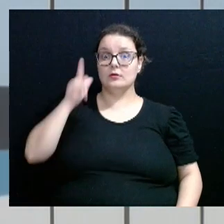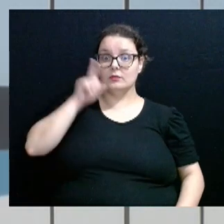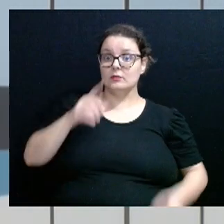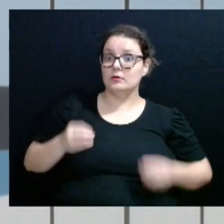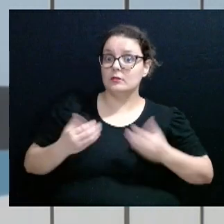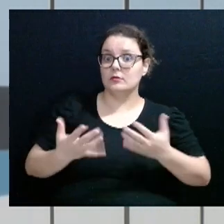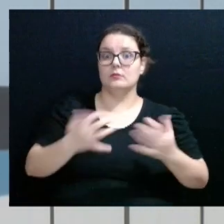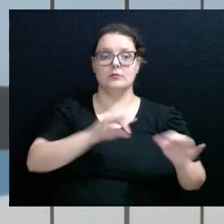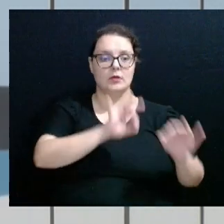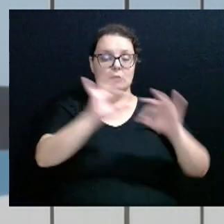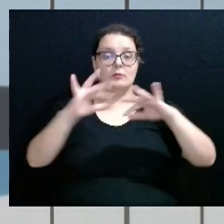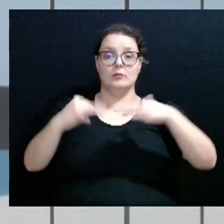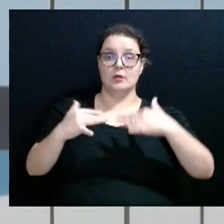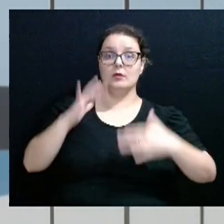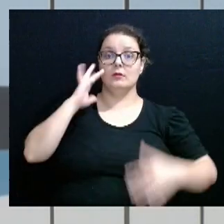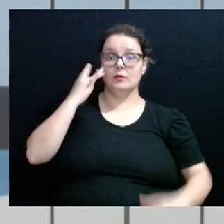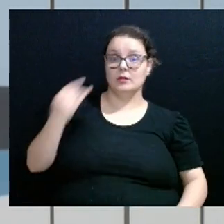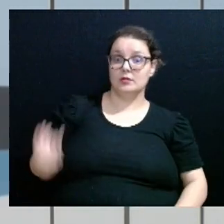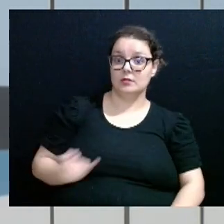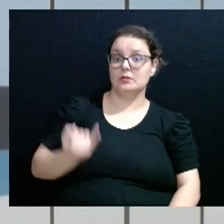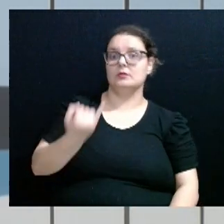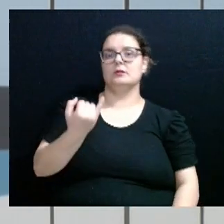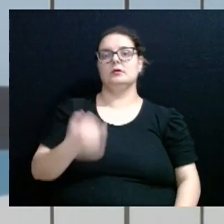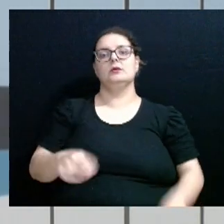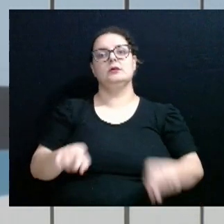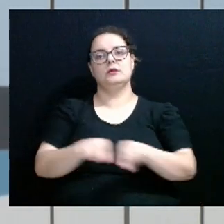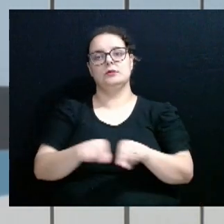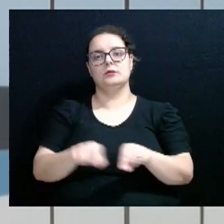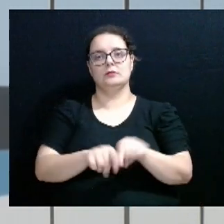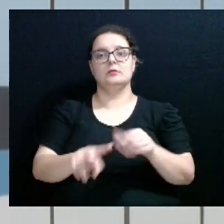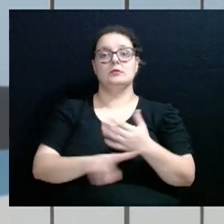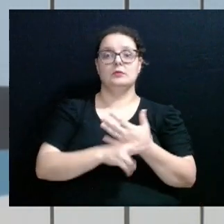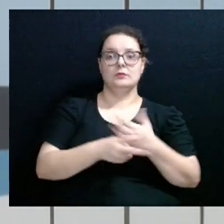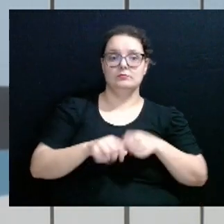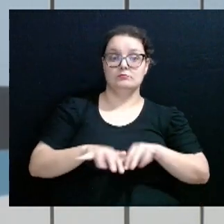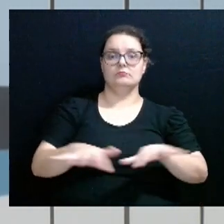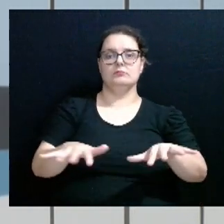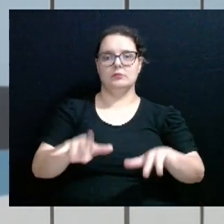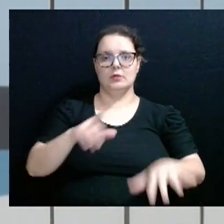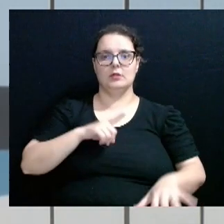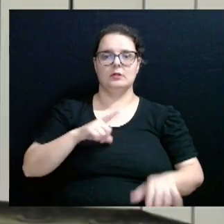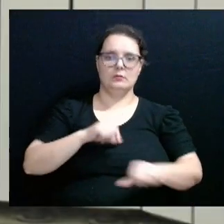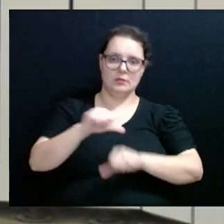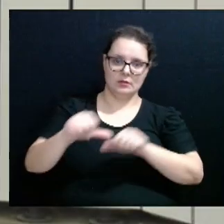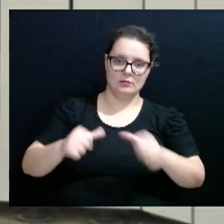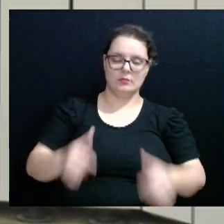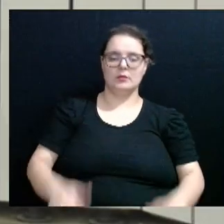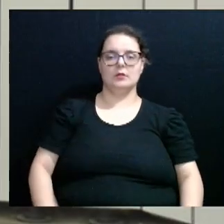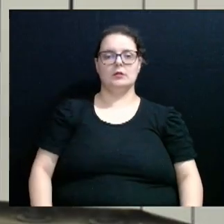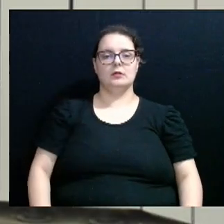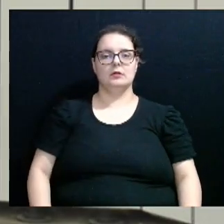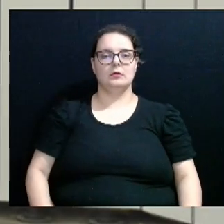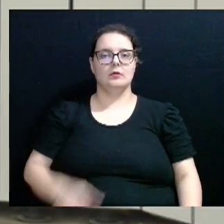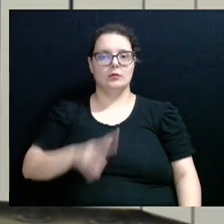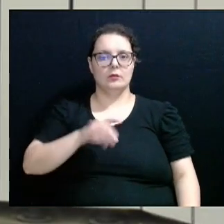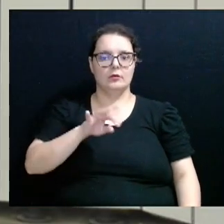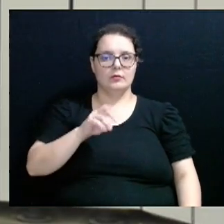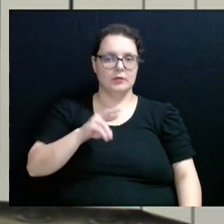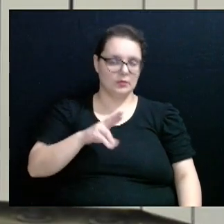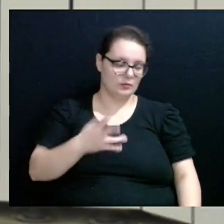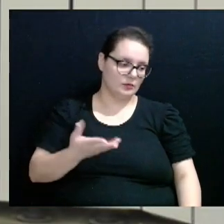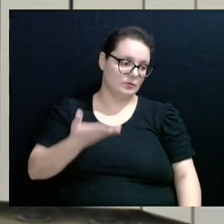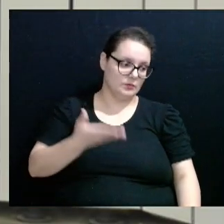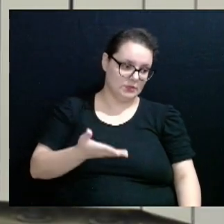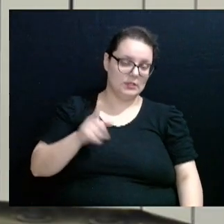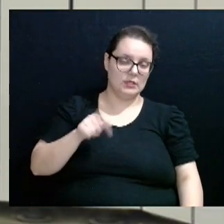vai achar relevante, que vai trazer impacto, que vai causar uma mudança. O Victor, você é